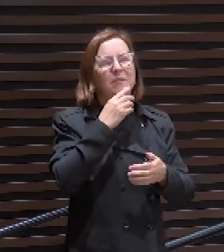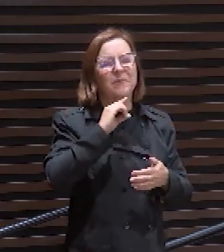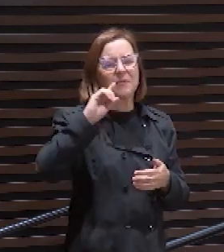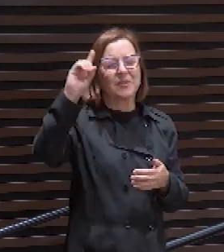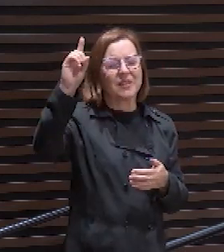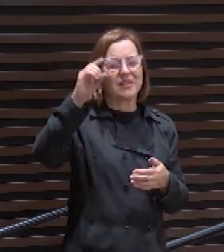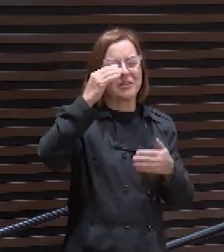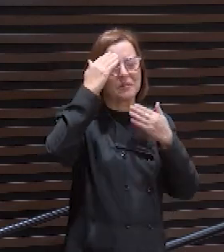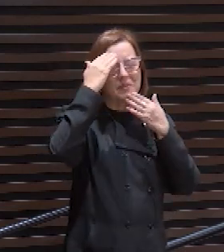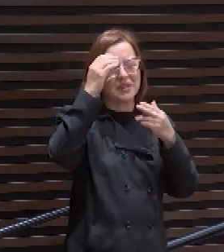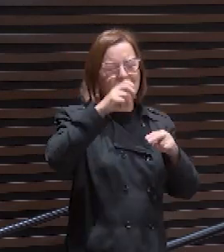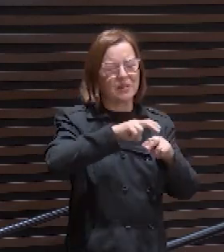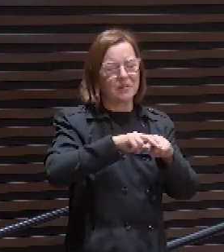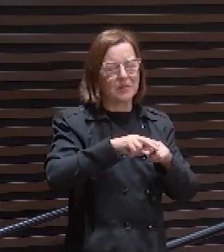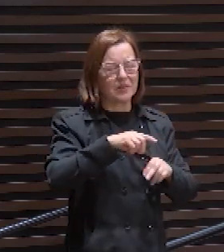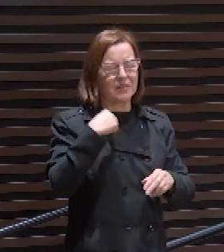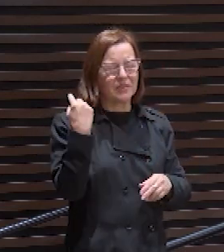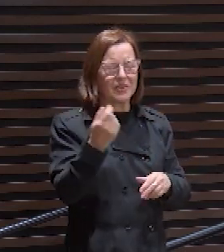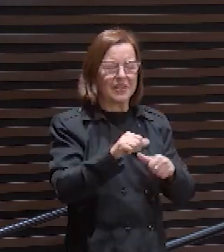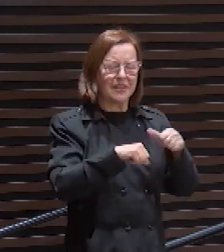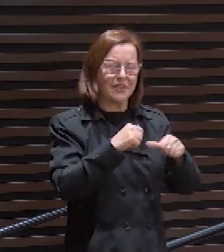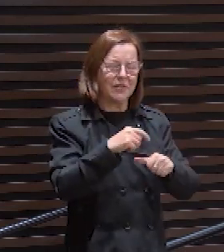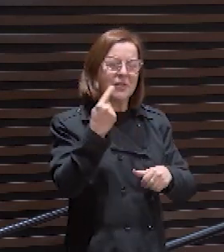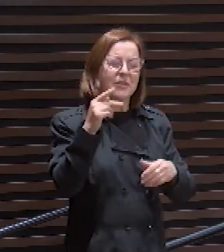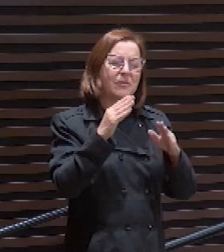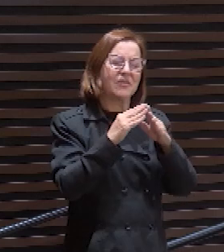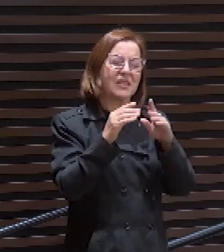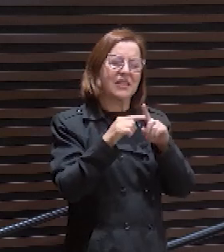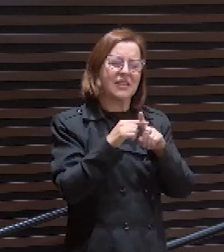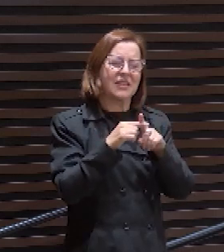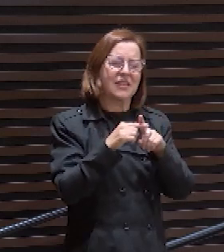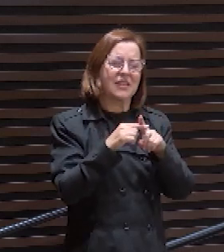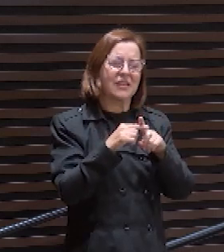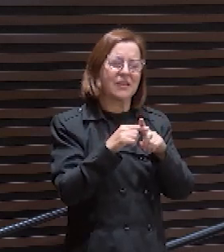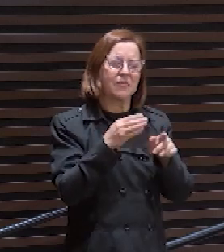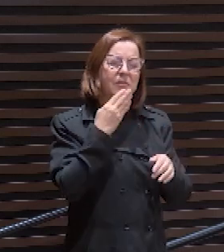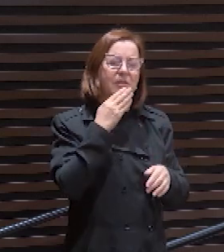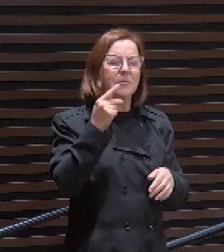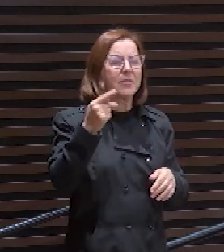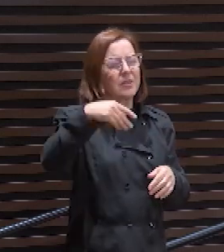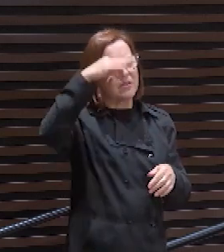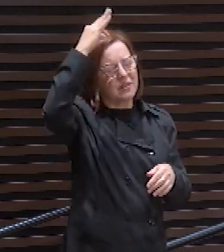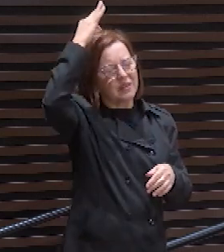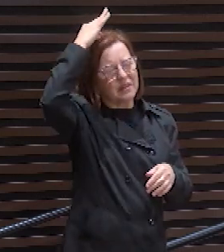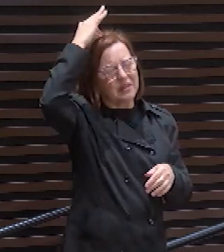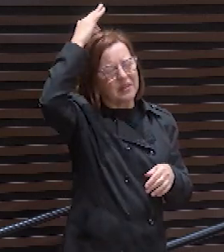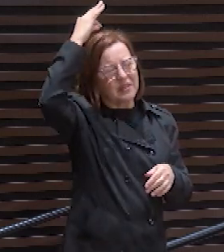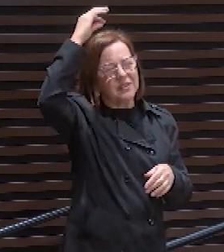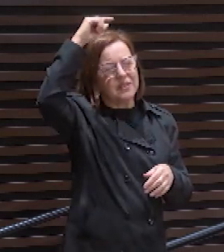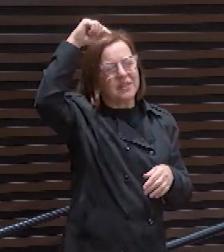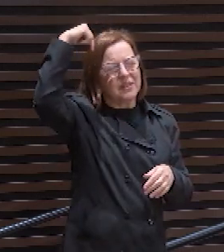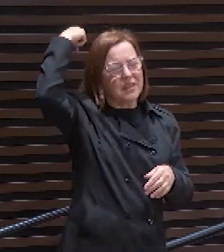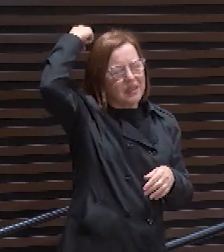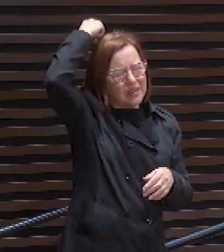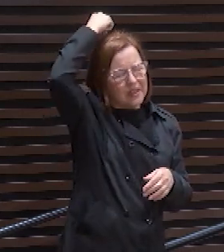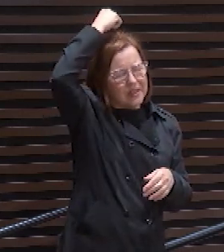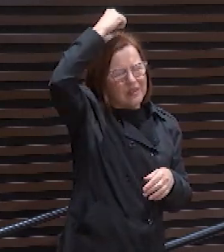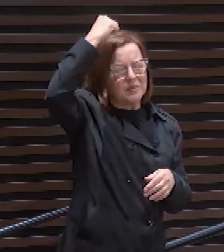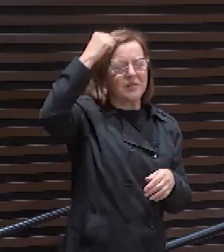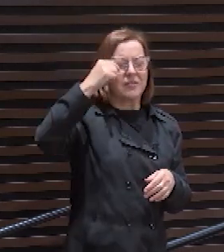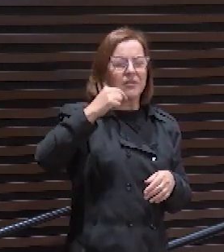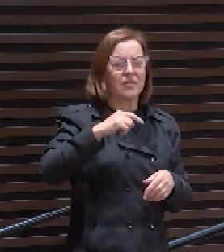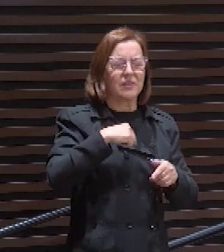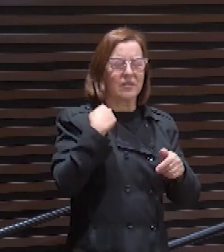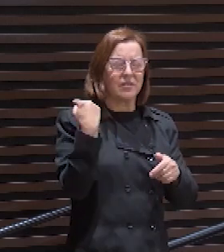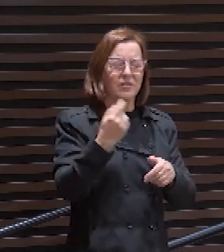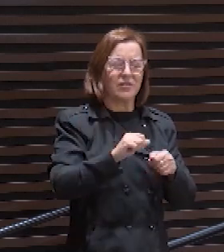nos colocar e nos transformar em tua igreja. Pedimos que o teu Espírito Santo nos faça diariamente a